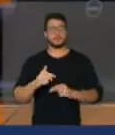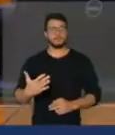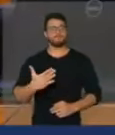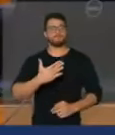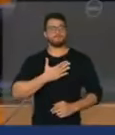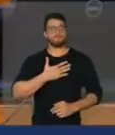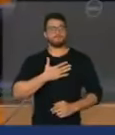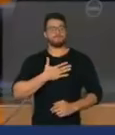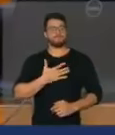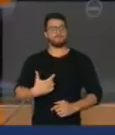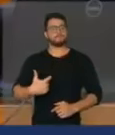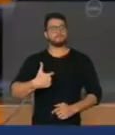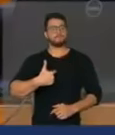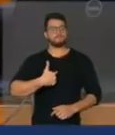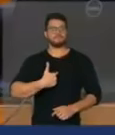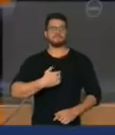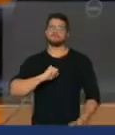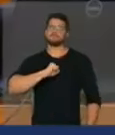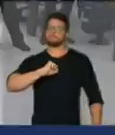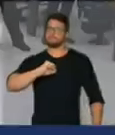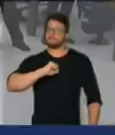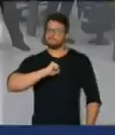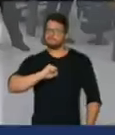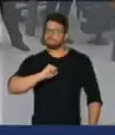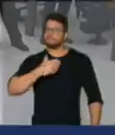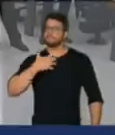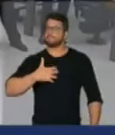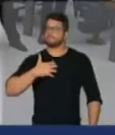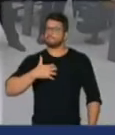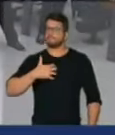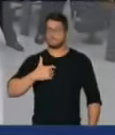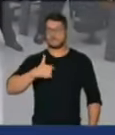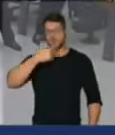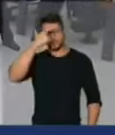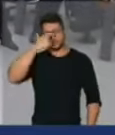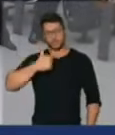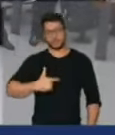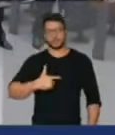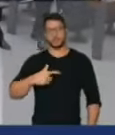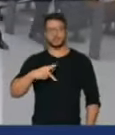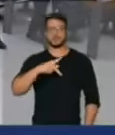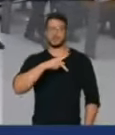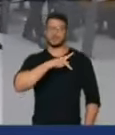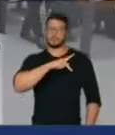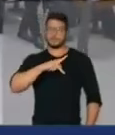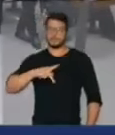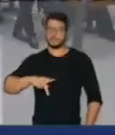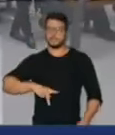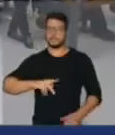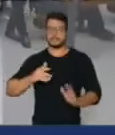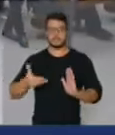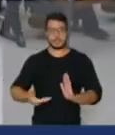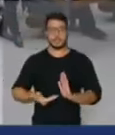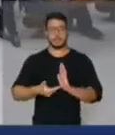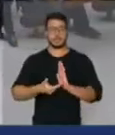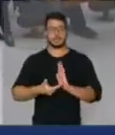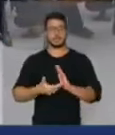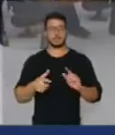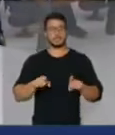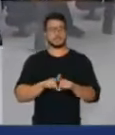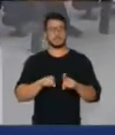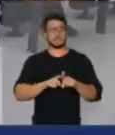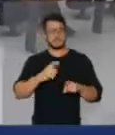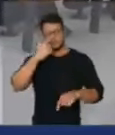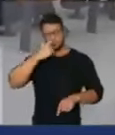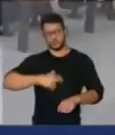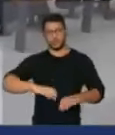de grande indignação, como presidente da Câmara dos Deputados e como cidadão brasileiro,